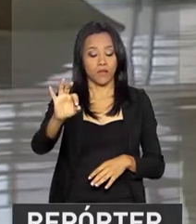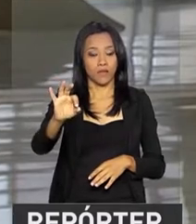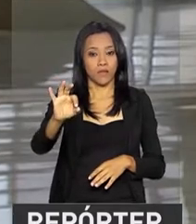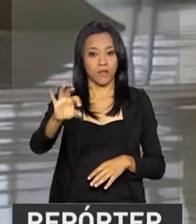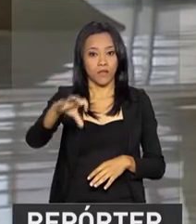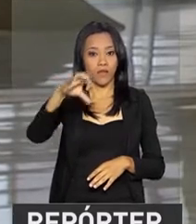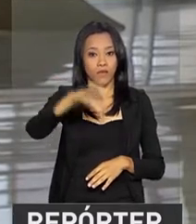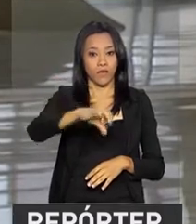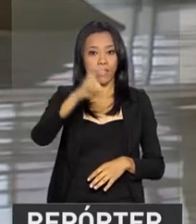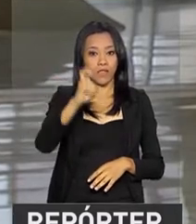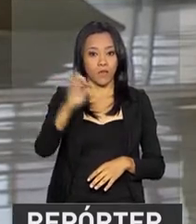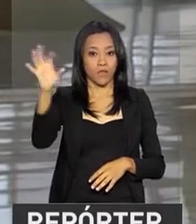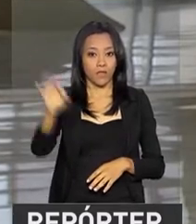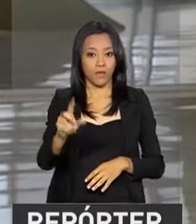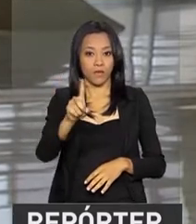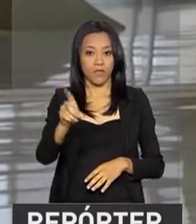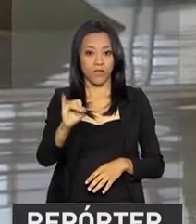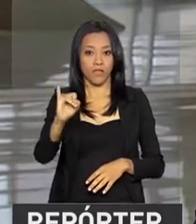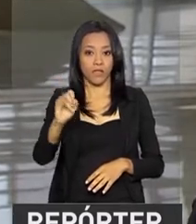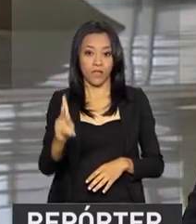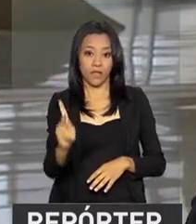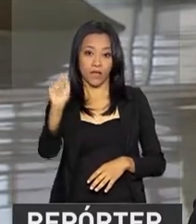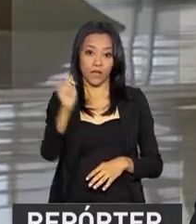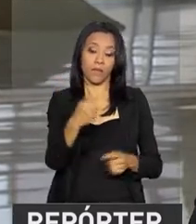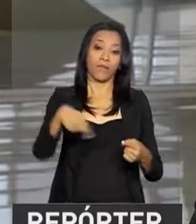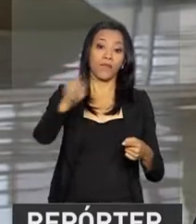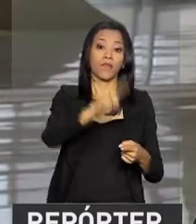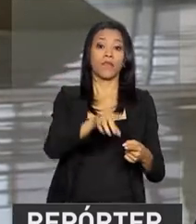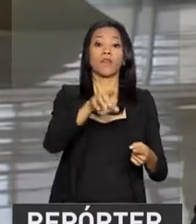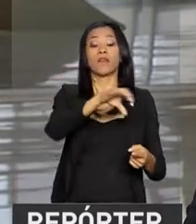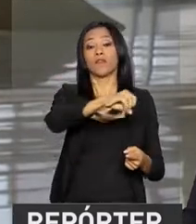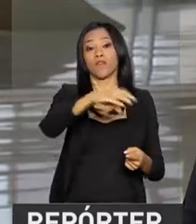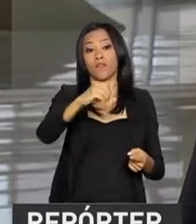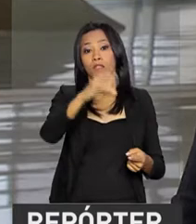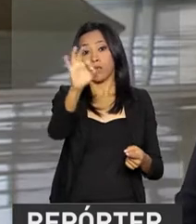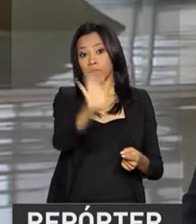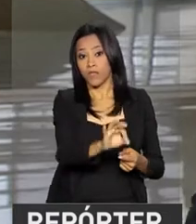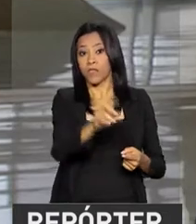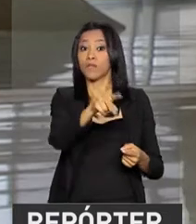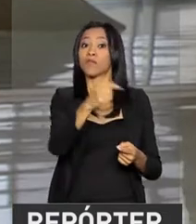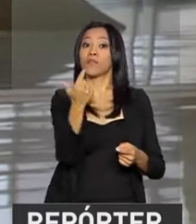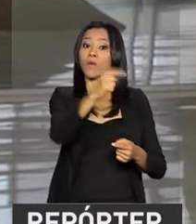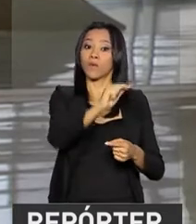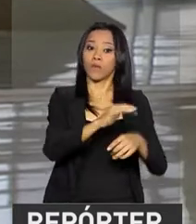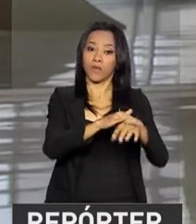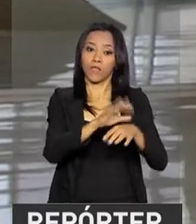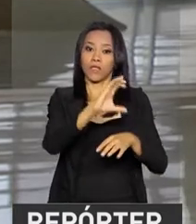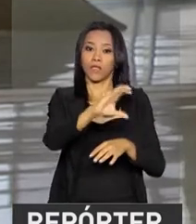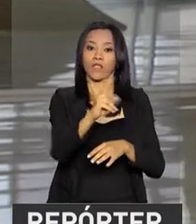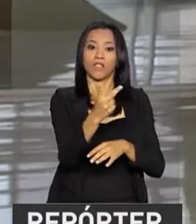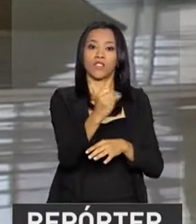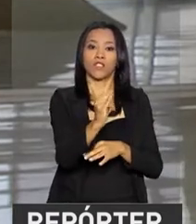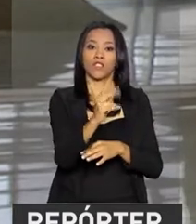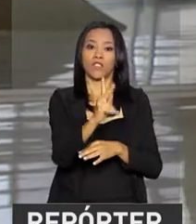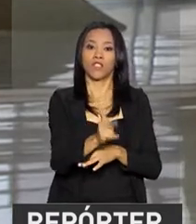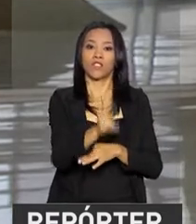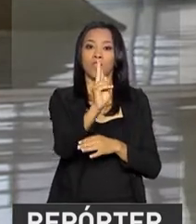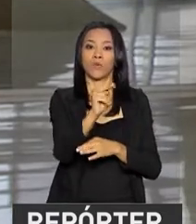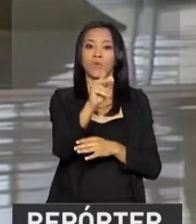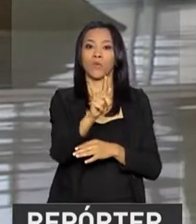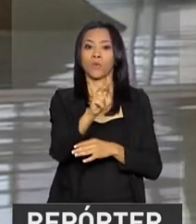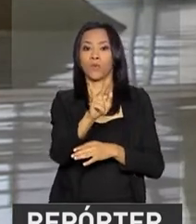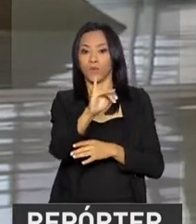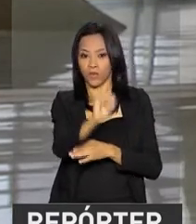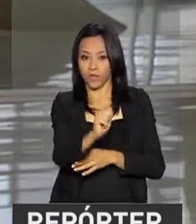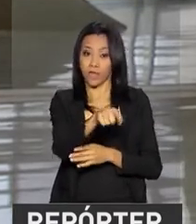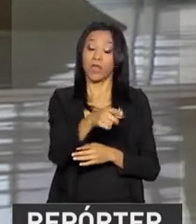95% de zika e 68% dos casos de chikungunya. Bom, apesar dos números de casos terem